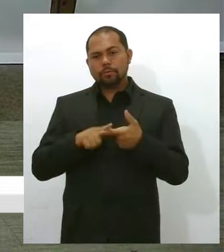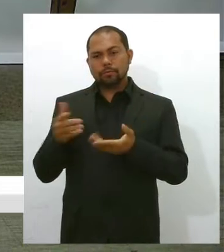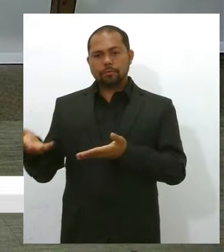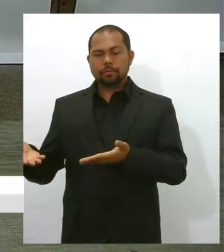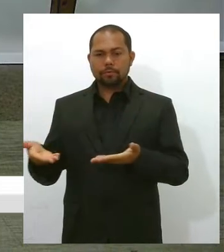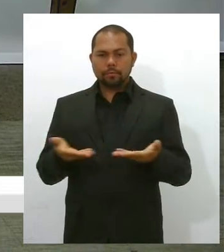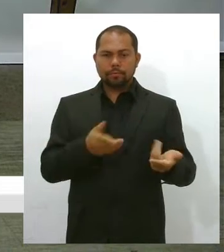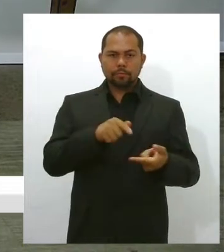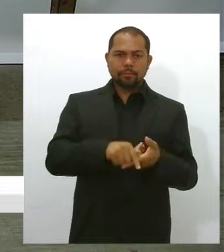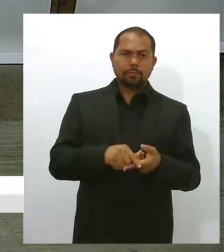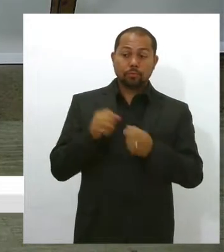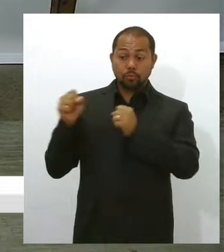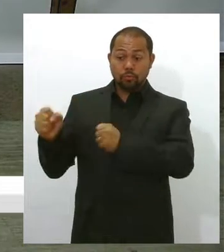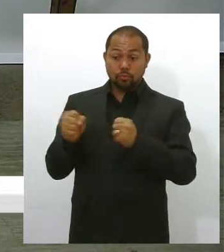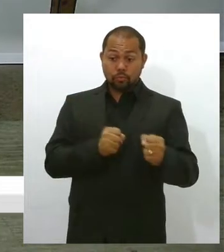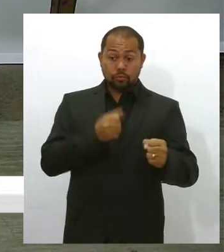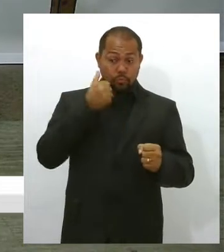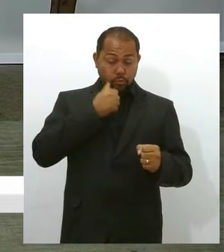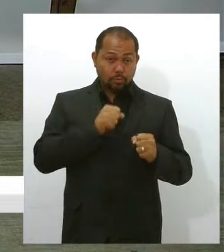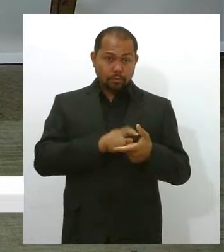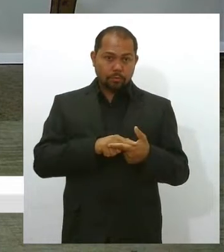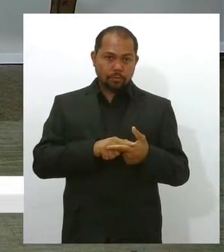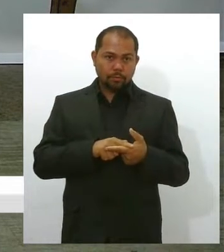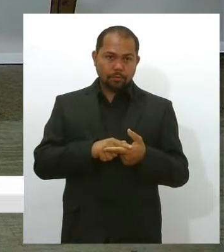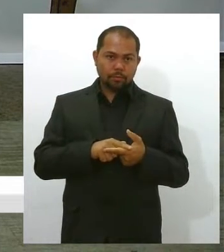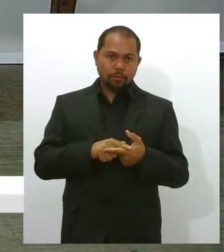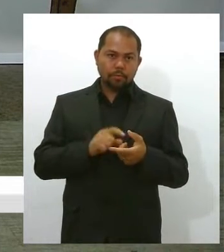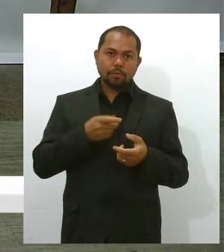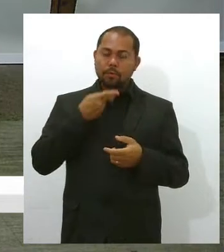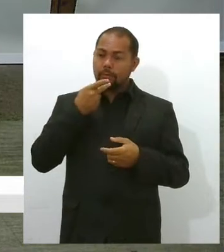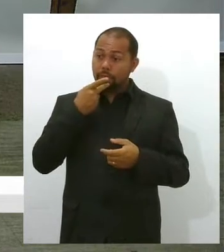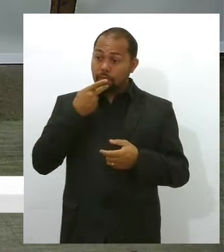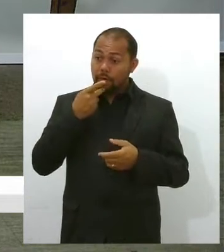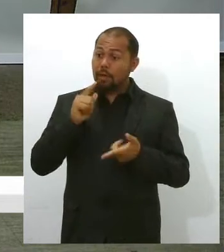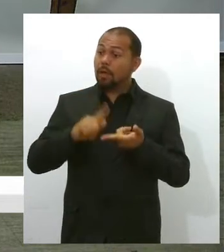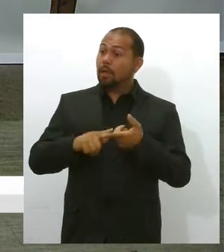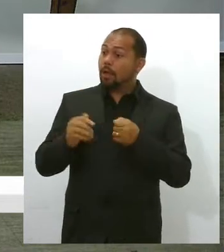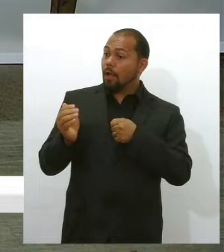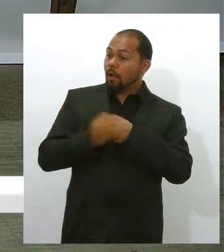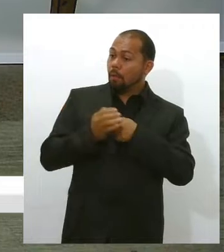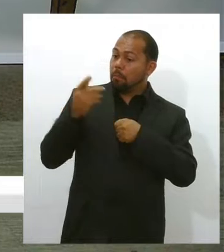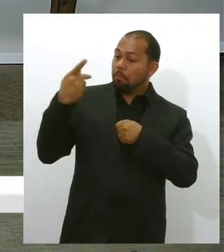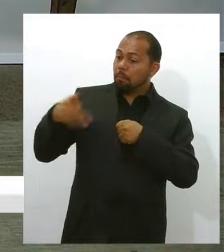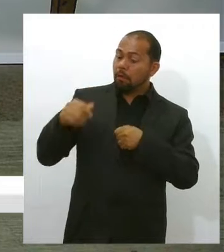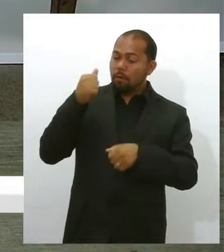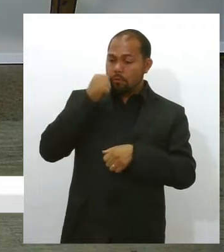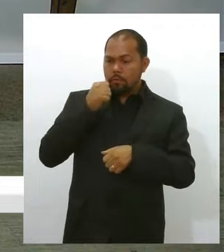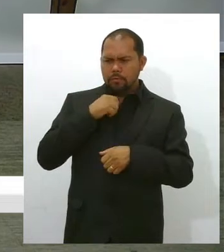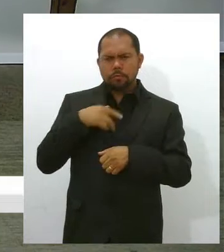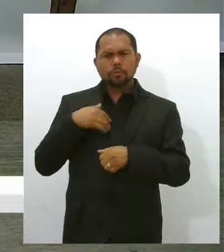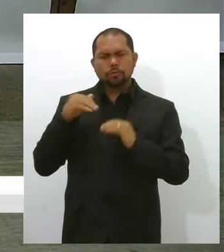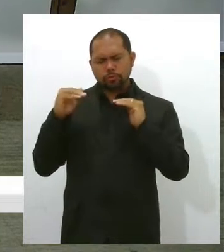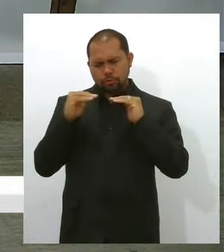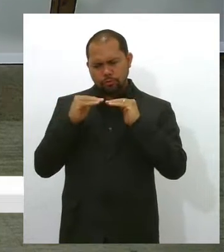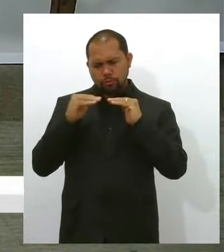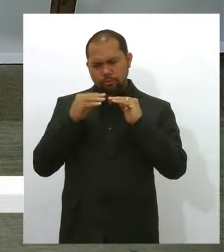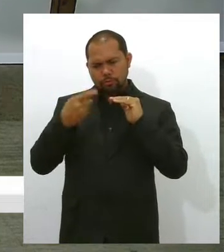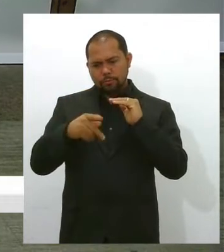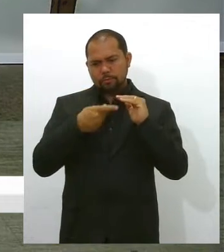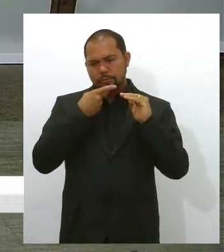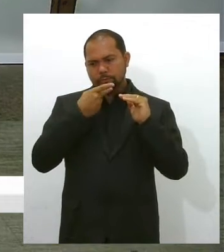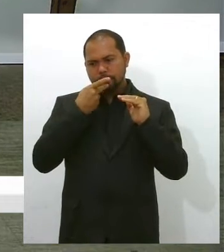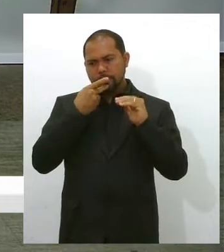é um programa de, sobre e para mulheres, e eu acho que tem tudo a ver a gente falar sobre isso aqui,